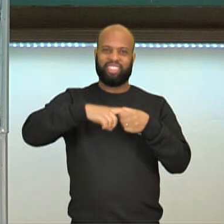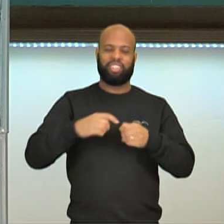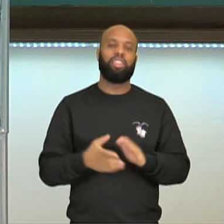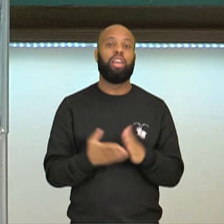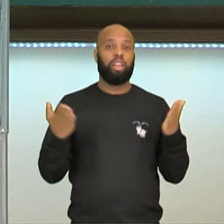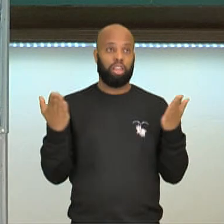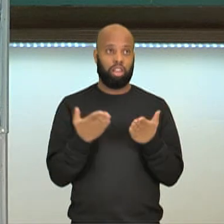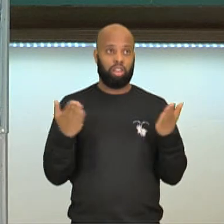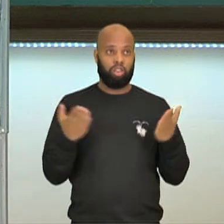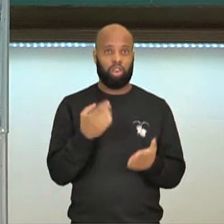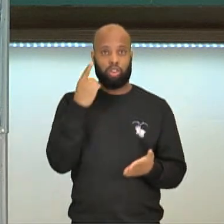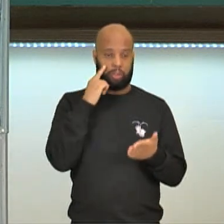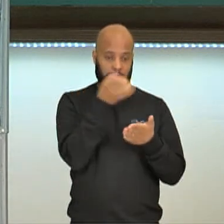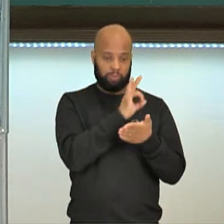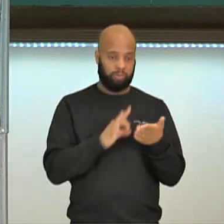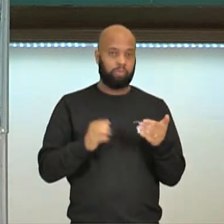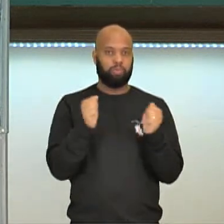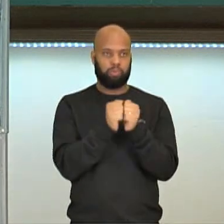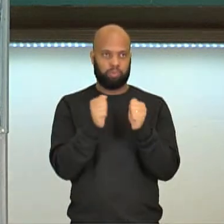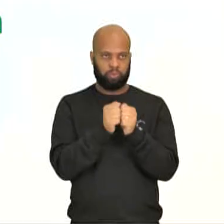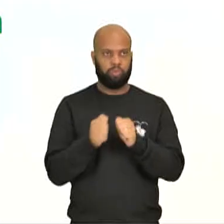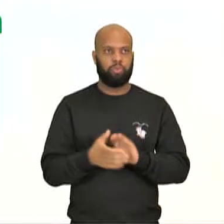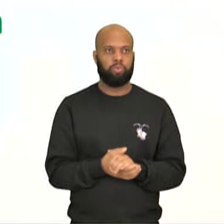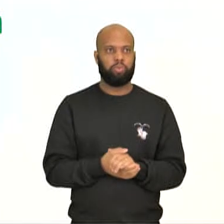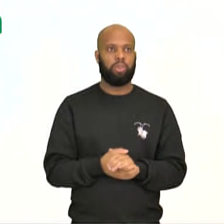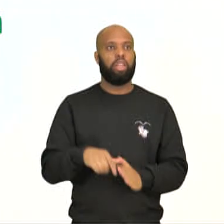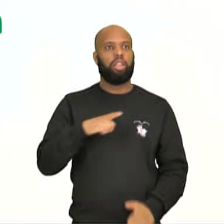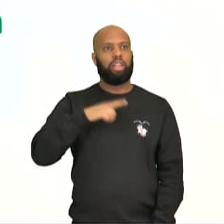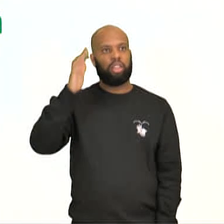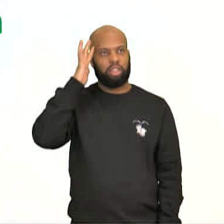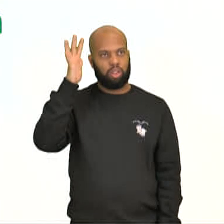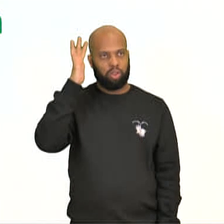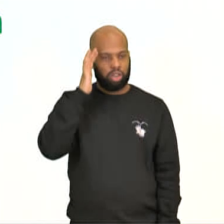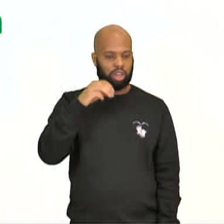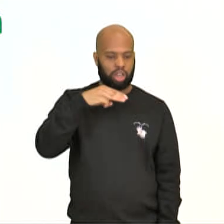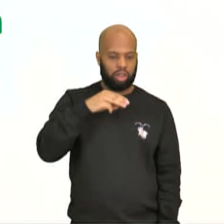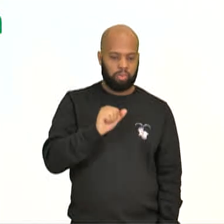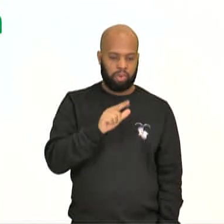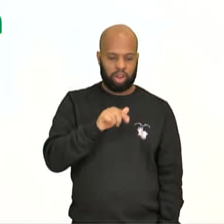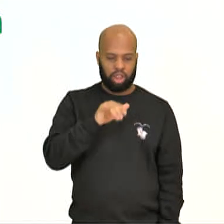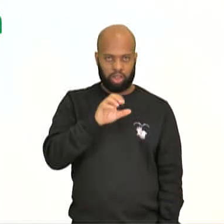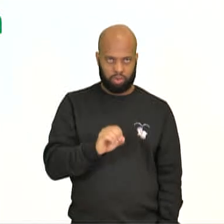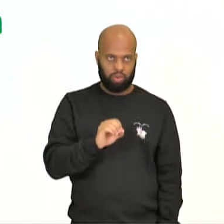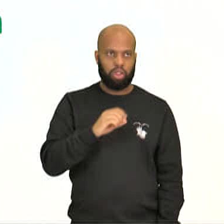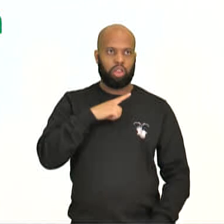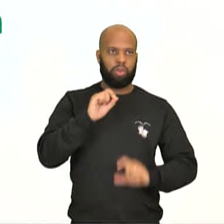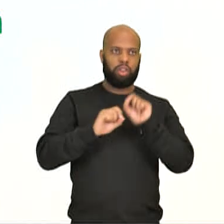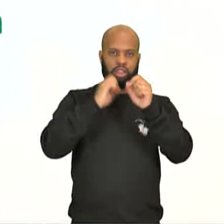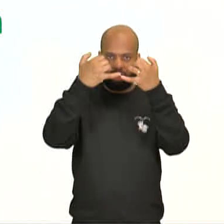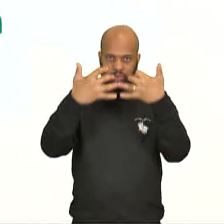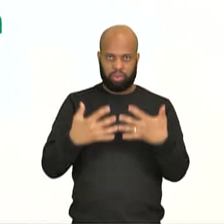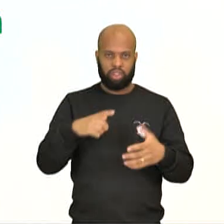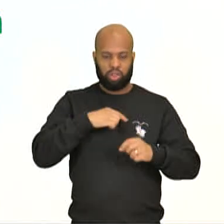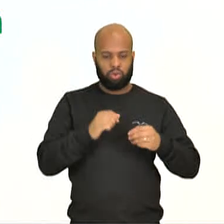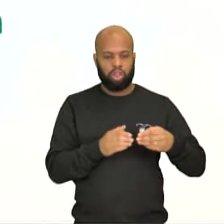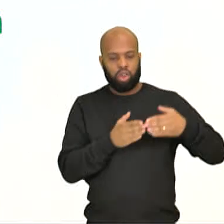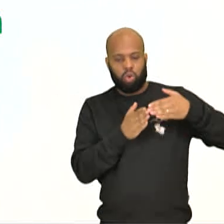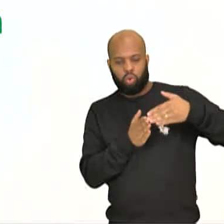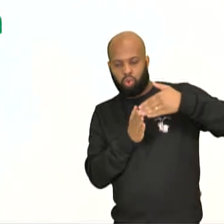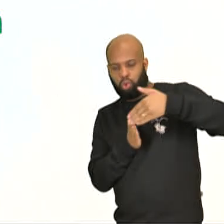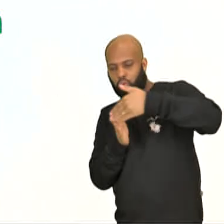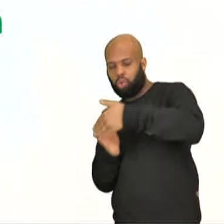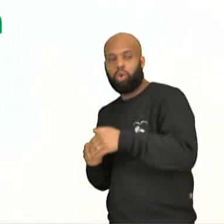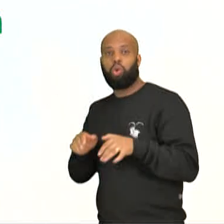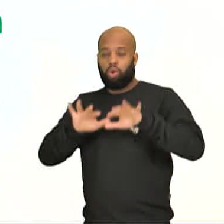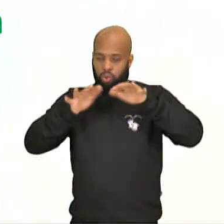Voltei! Bora lá? Vamos corrigir juntos. Teoria malaio-polinésia explica o povoamento com pequenas embarcações vieram pelo Pacífico,